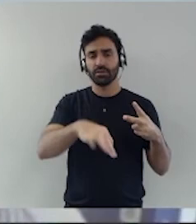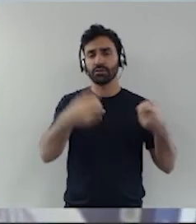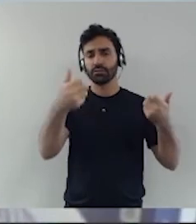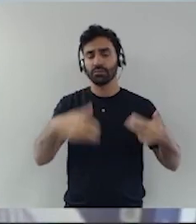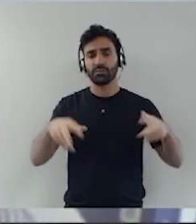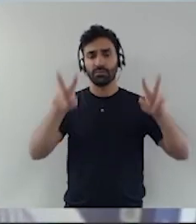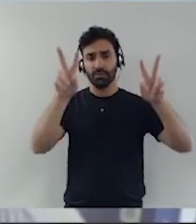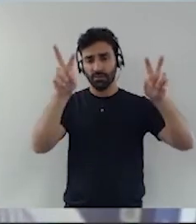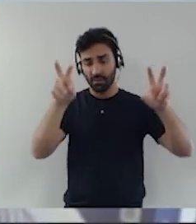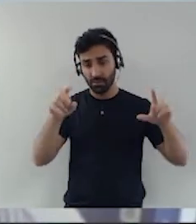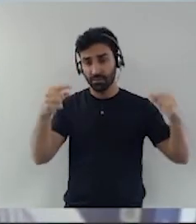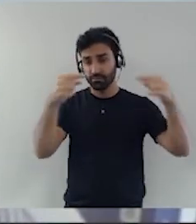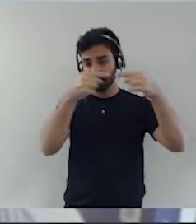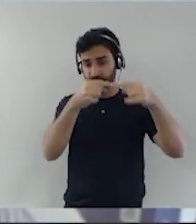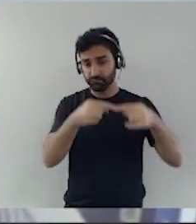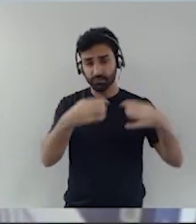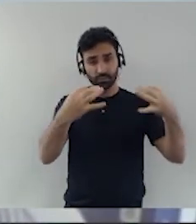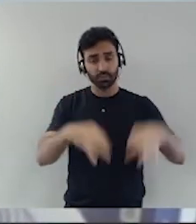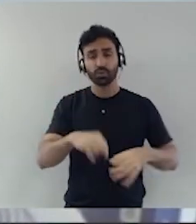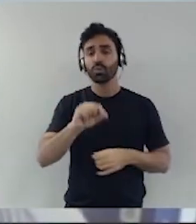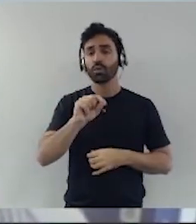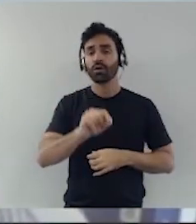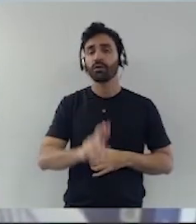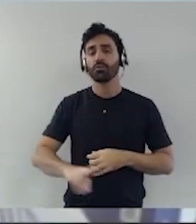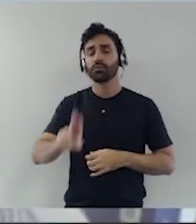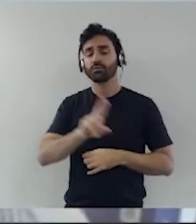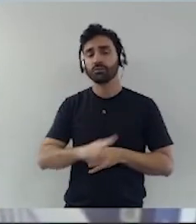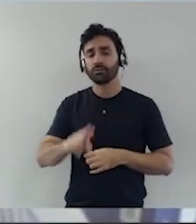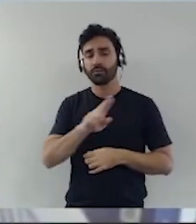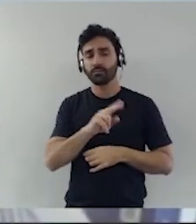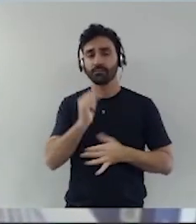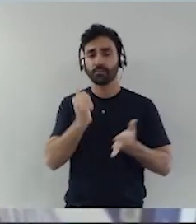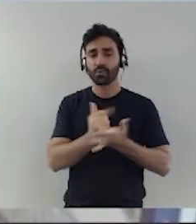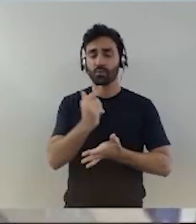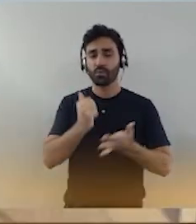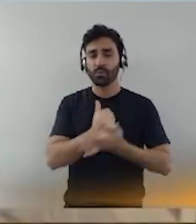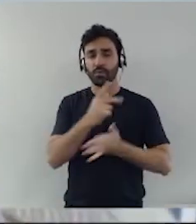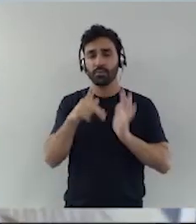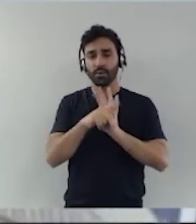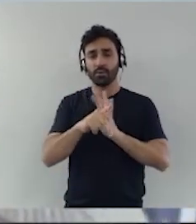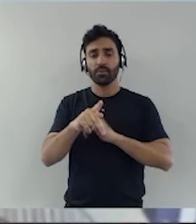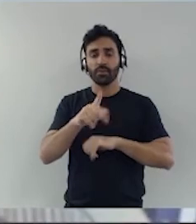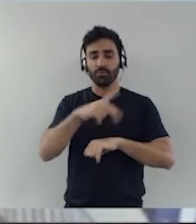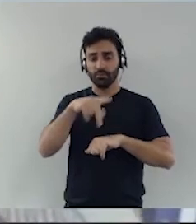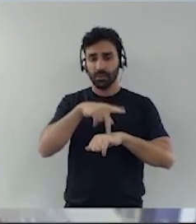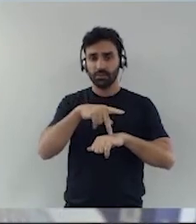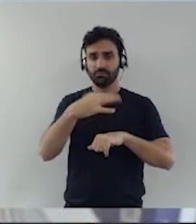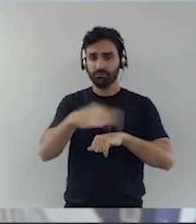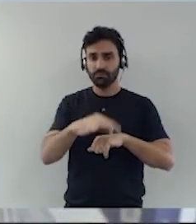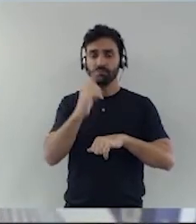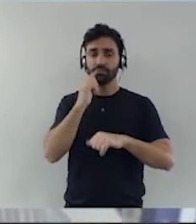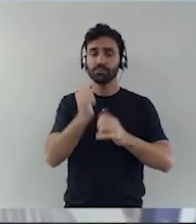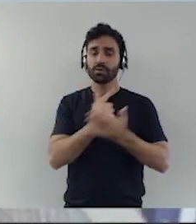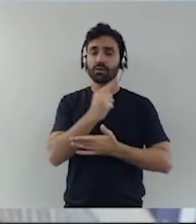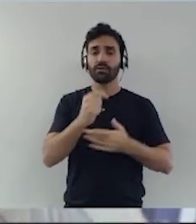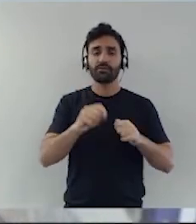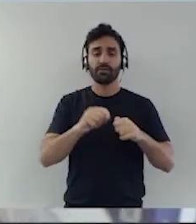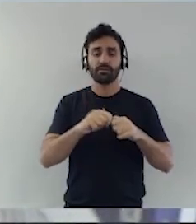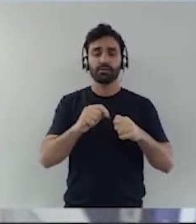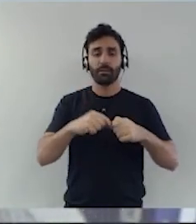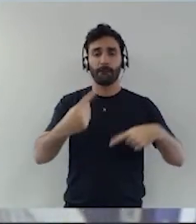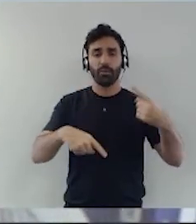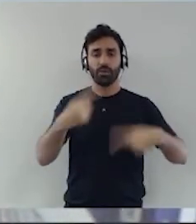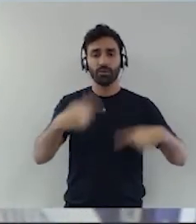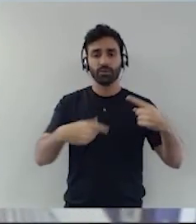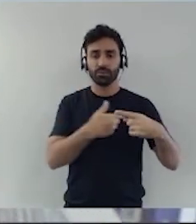está bastante em pauta, que é o uso do poder de compra do Estado, né, para a realização de políticas públicas,